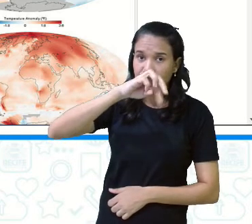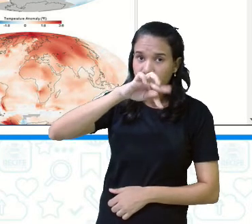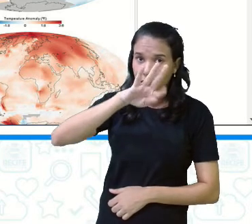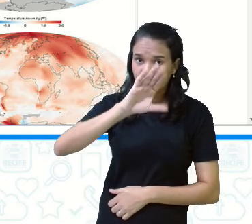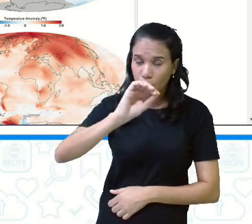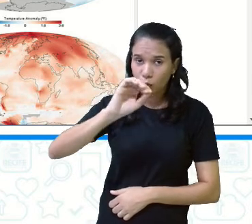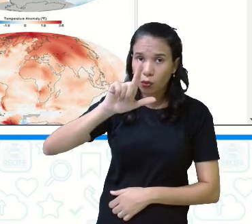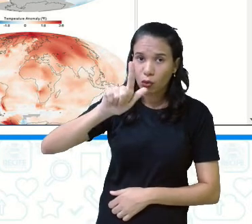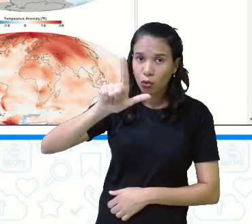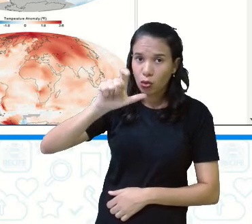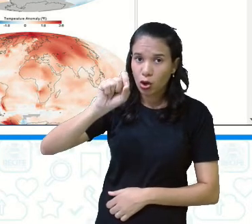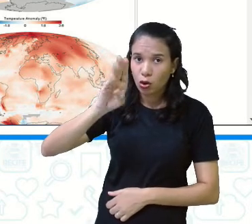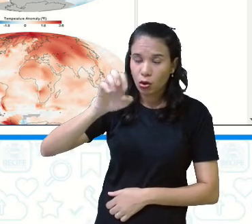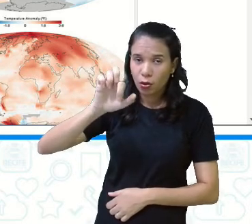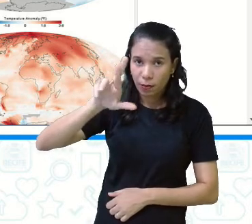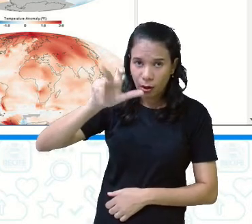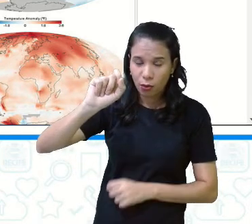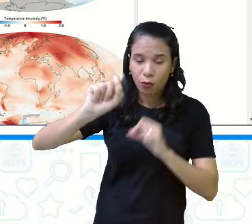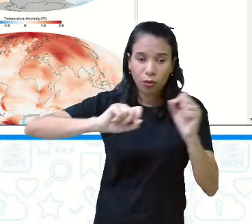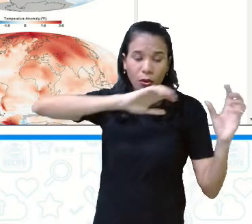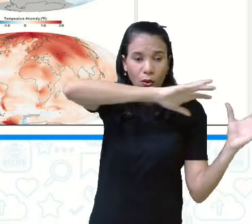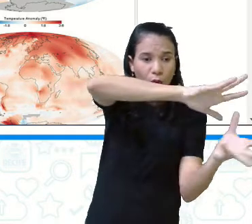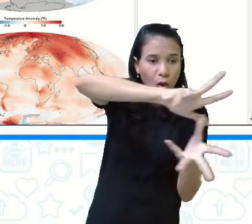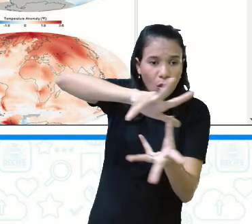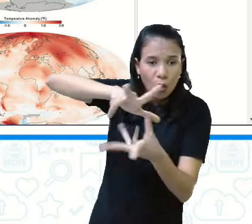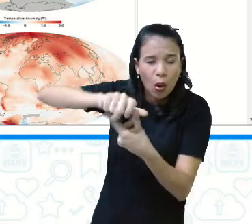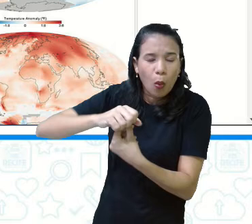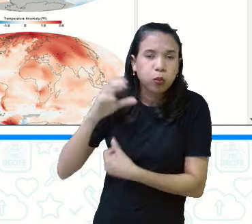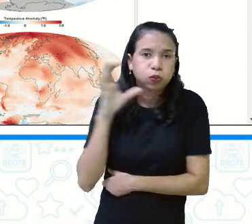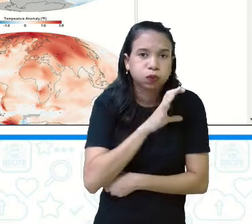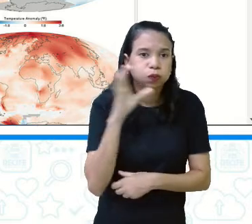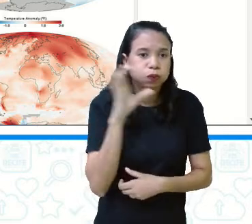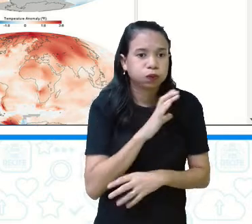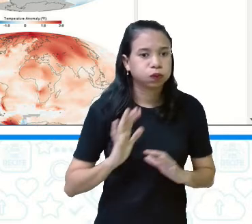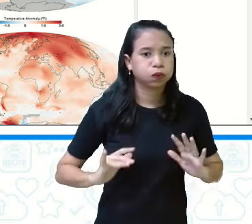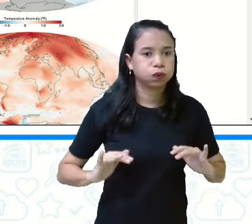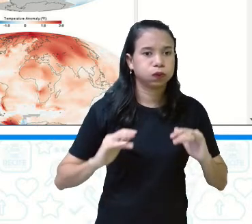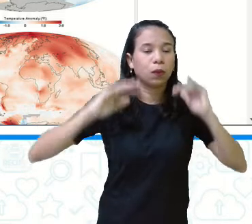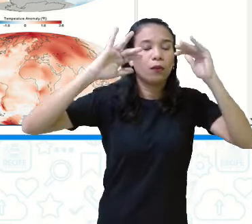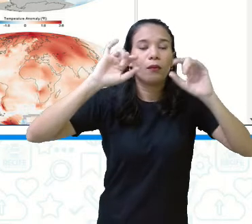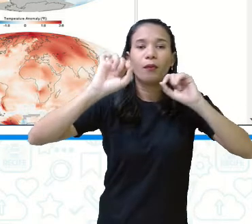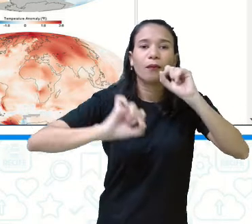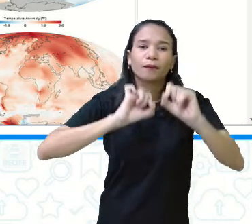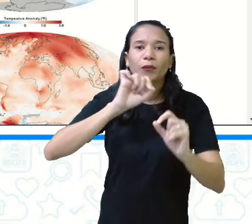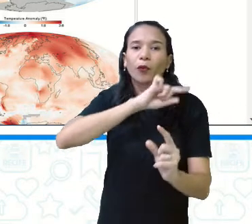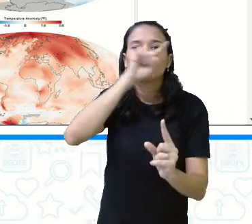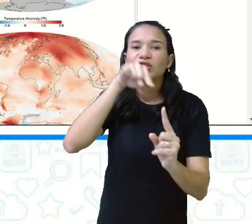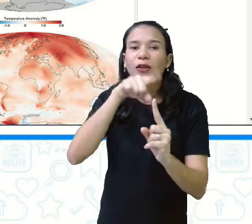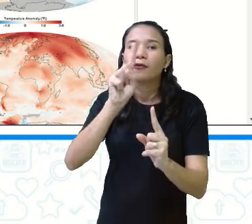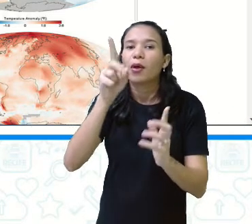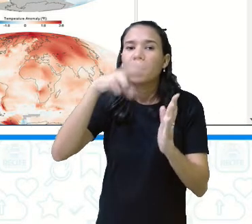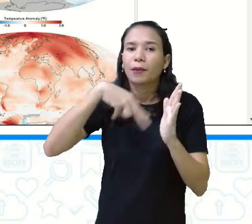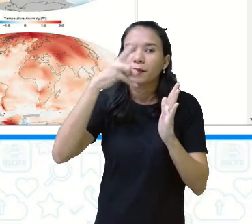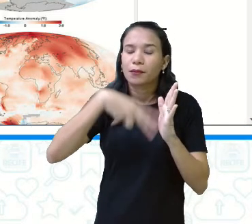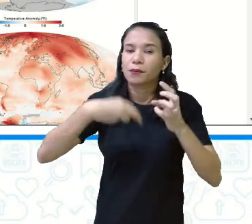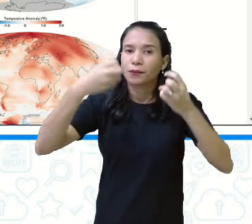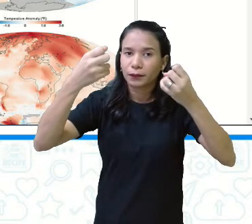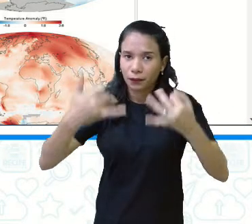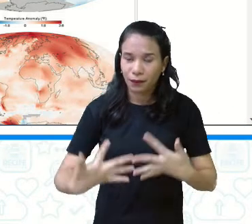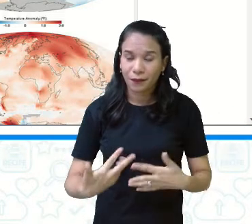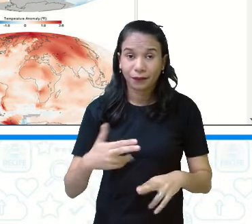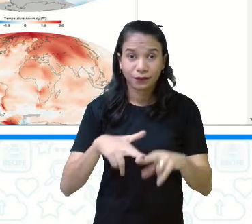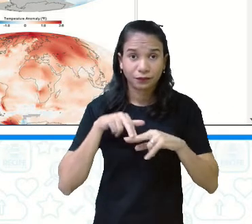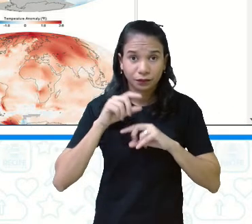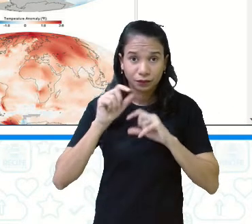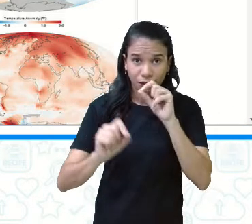se preocupem que não vou pedir para ninguém ler esse texto aí com letras minúsculas. A intenção aqui não é a leitura, é só o esclarecimento.